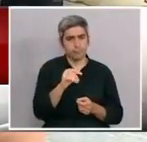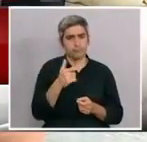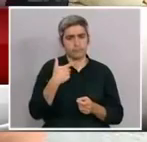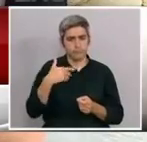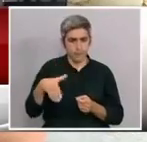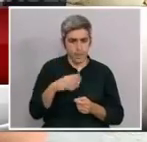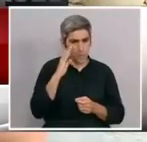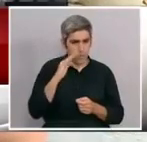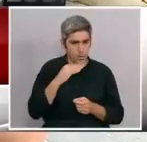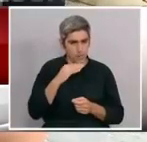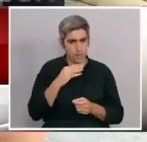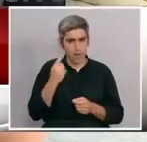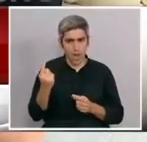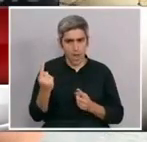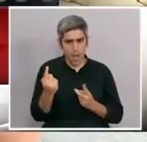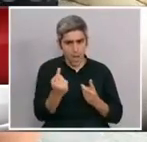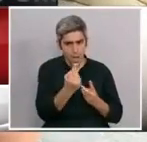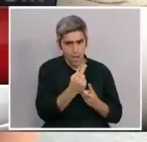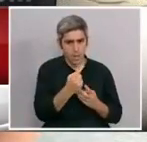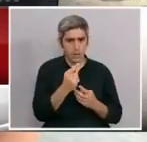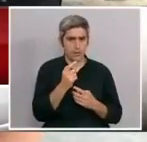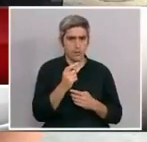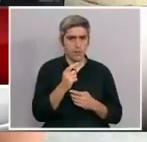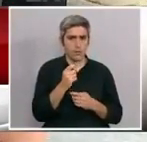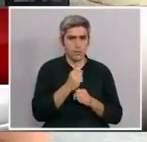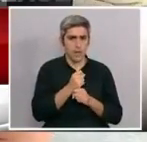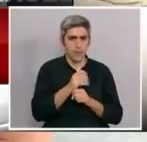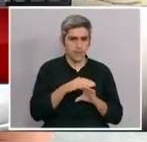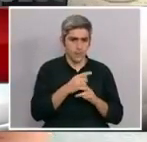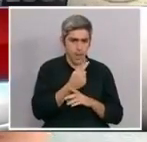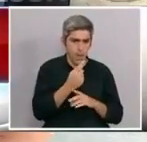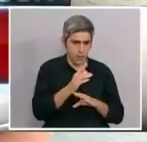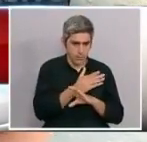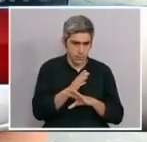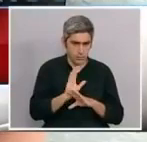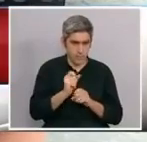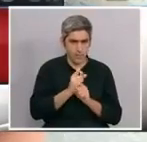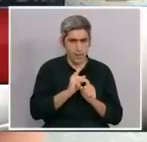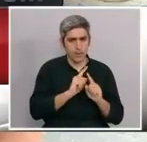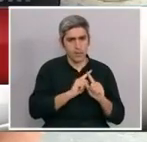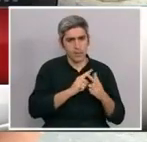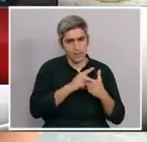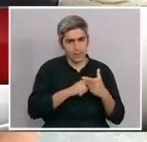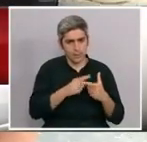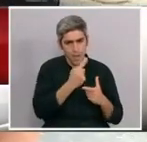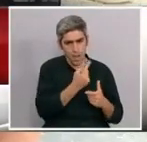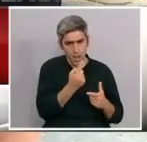para o quarto. Cada uma de nós tinha o seu trabalho a fazer, porque ela já tinha o trabalho destinado para cada